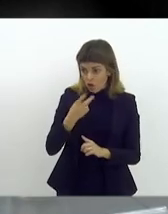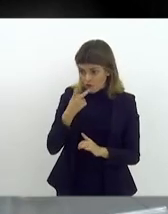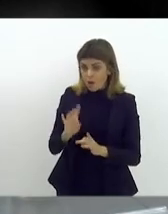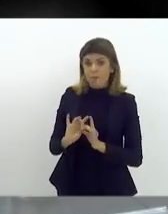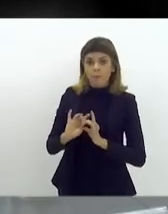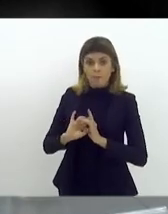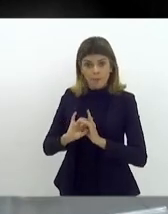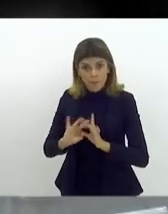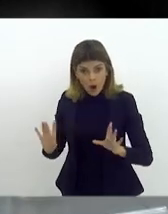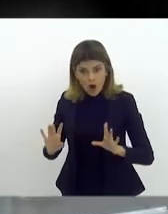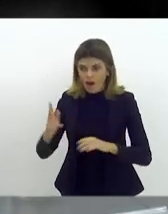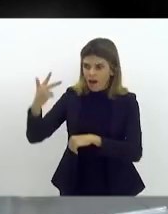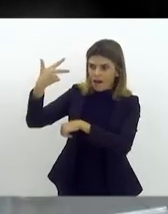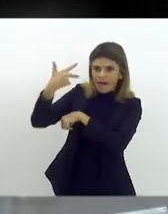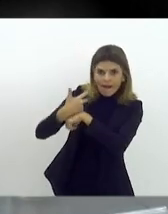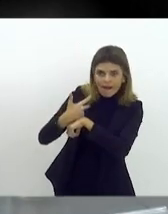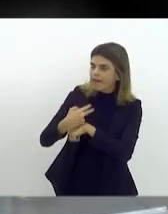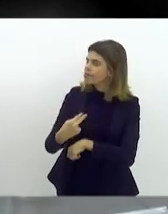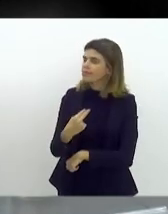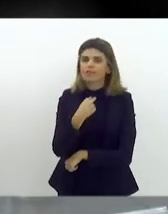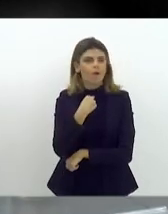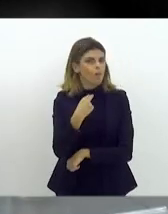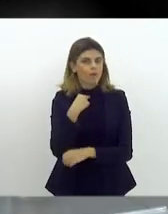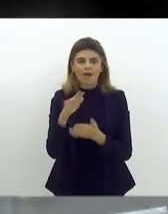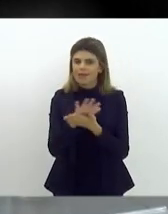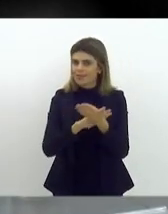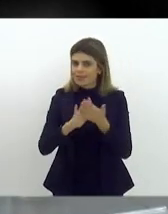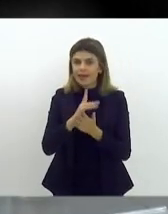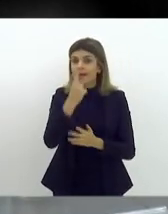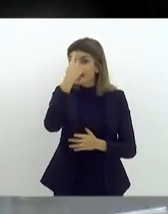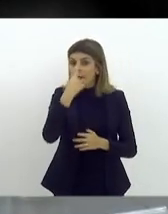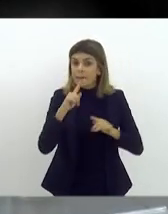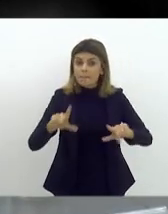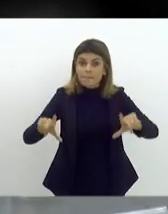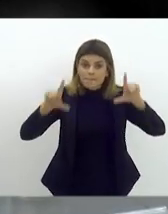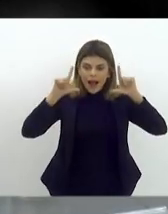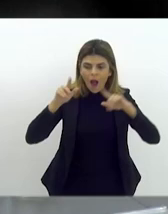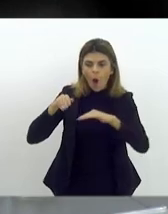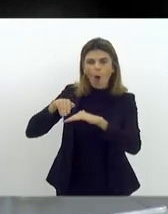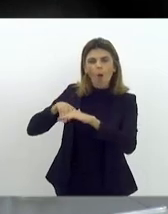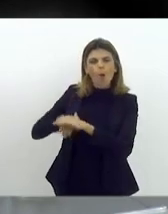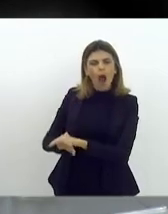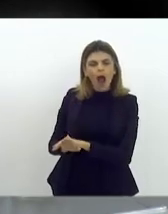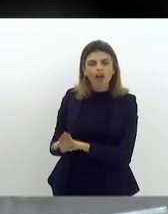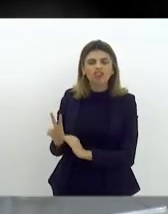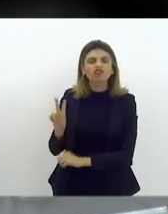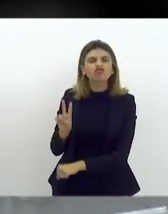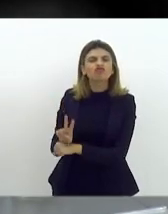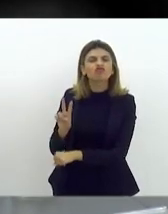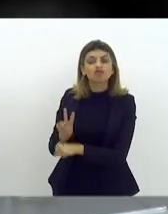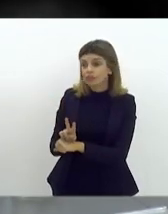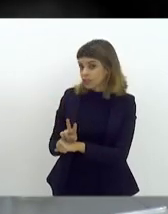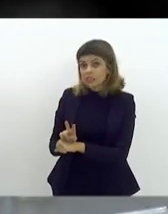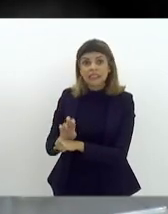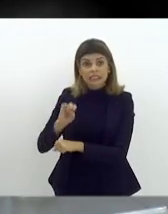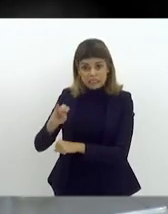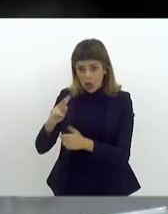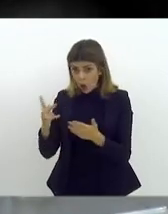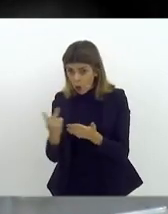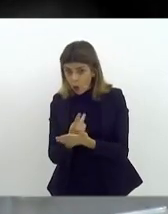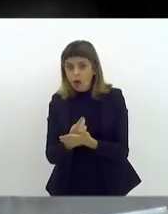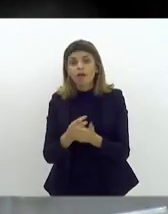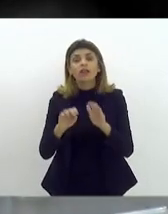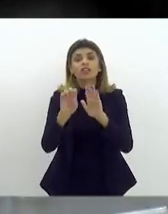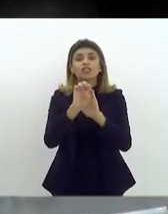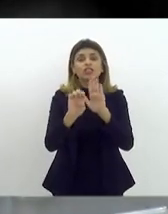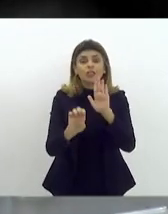hipótese alguma podem ser registradas E essas irmãs e essas imagens armazenadas né se não haverá um crime previsto no